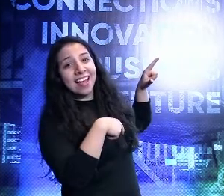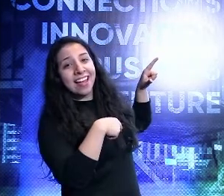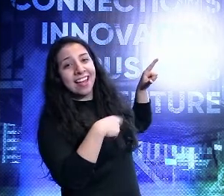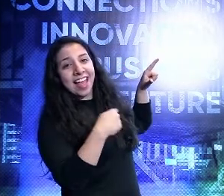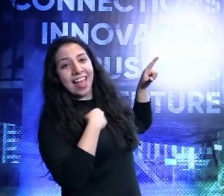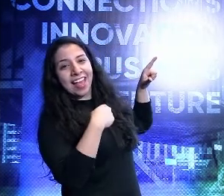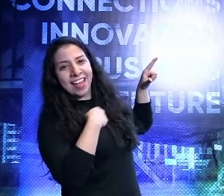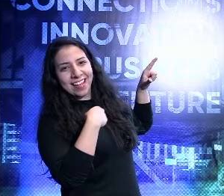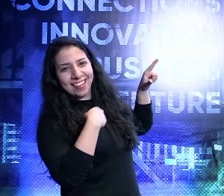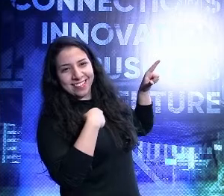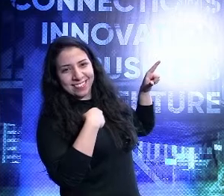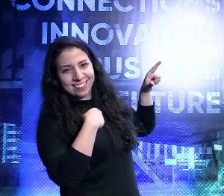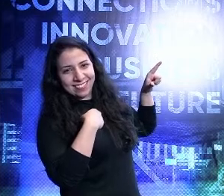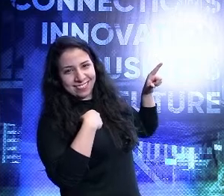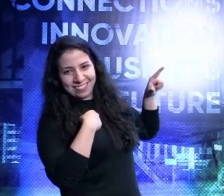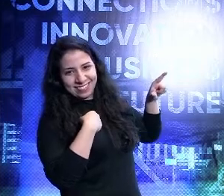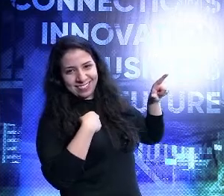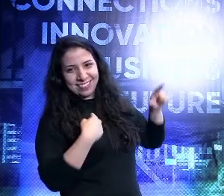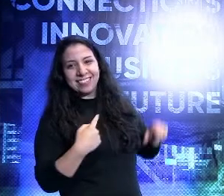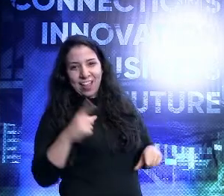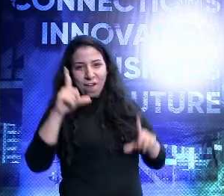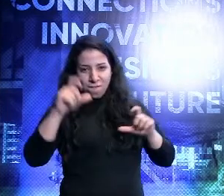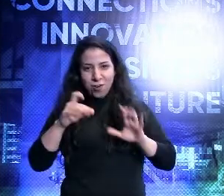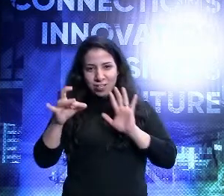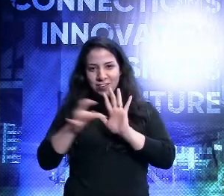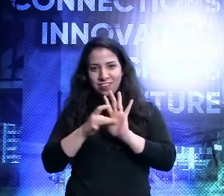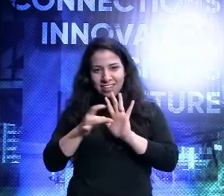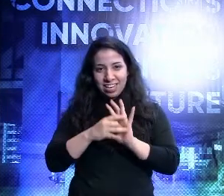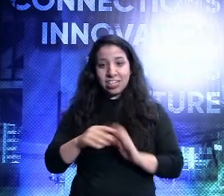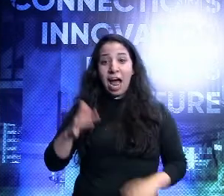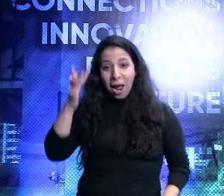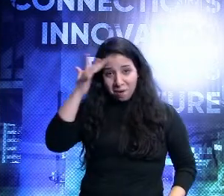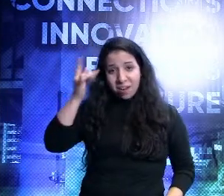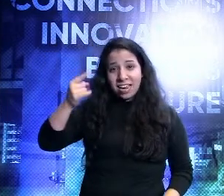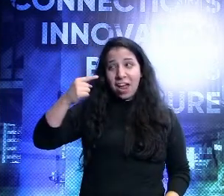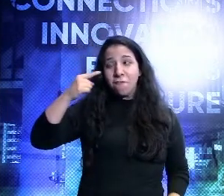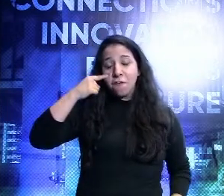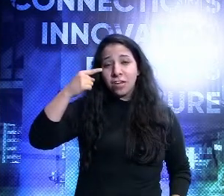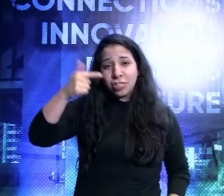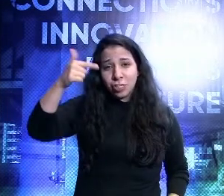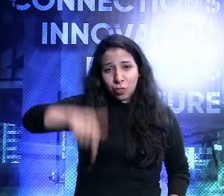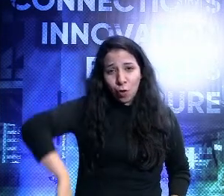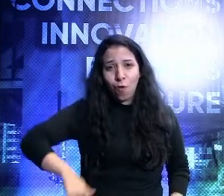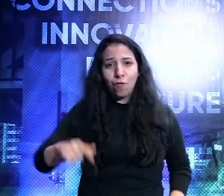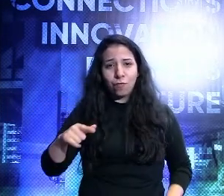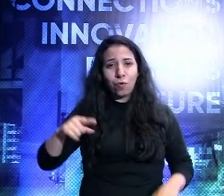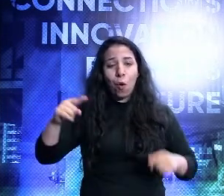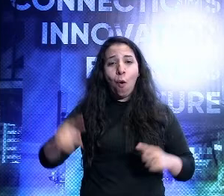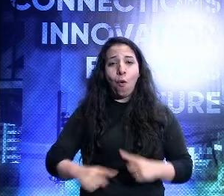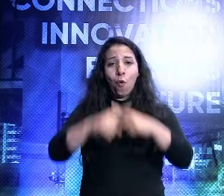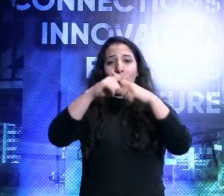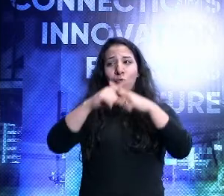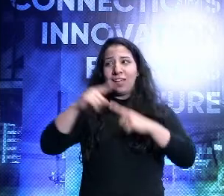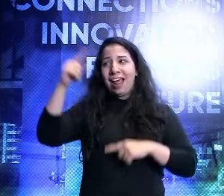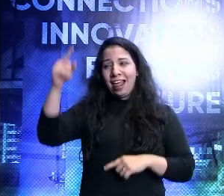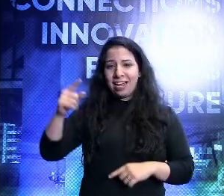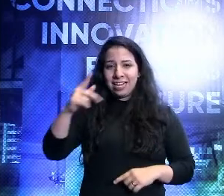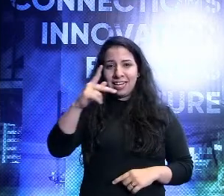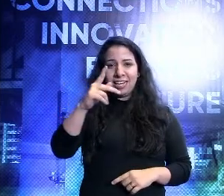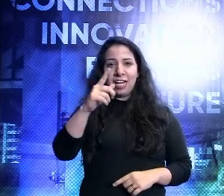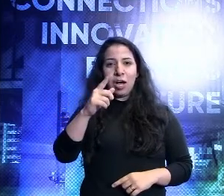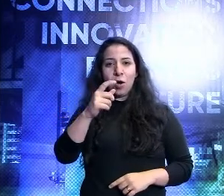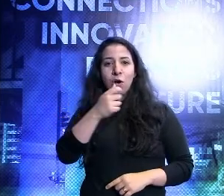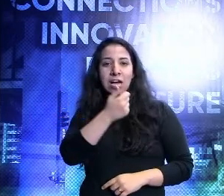Não é montagem. Amanhã estarei lá, inclusive, contra o São Paulo de novo, pelo Lean Thinking, né, só fazendo só ver o que acontece,